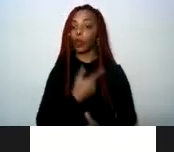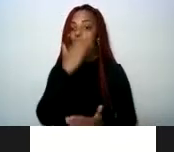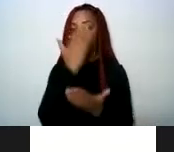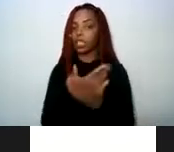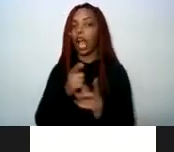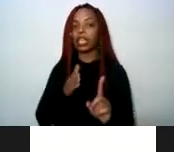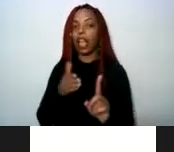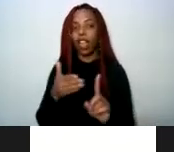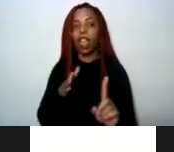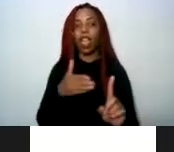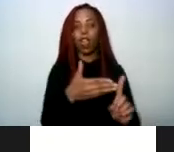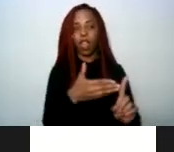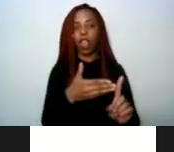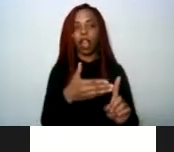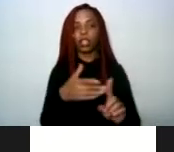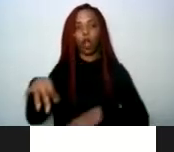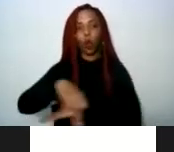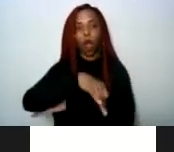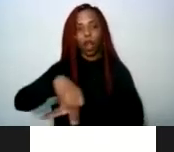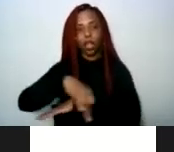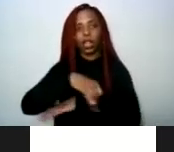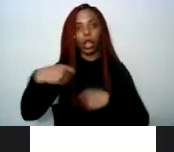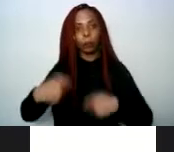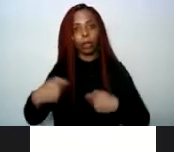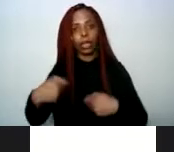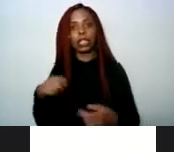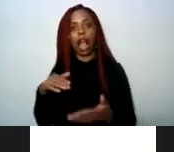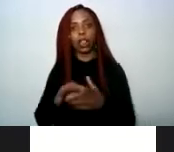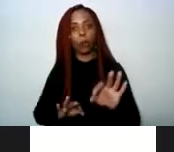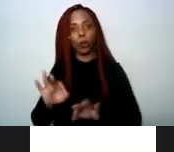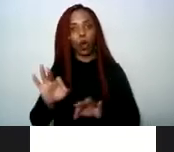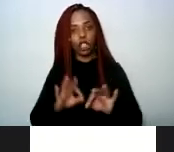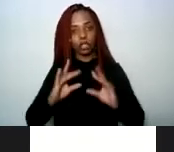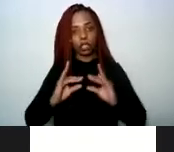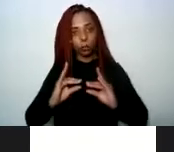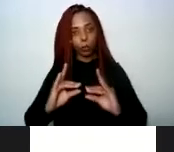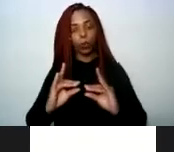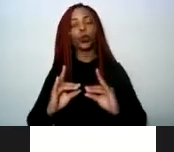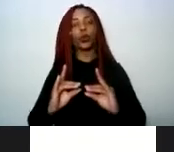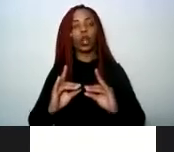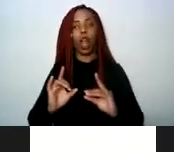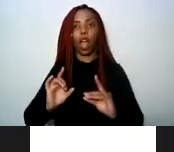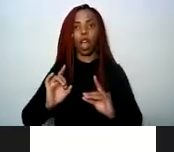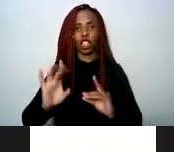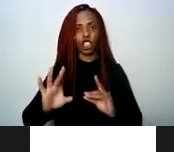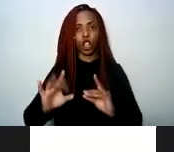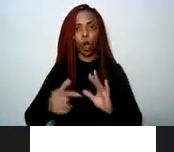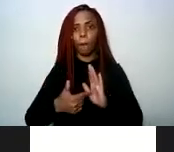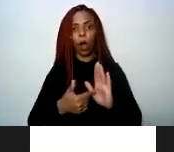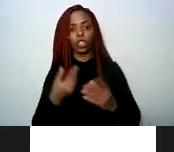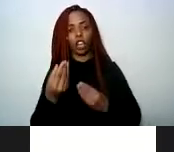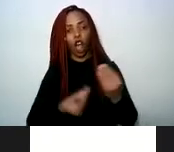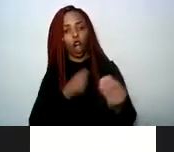necessárias para que um arquiteto realize um projeto de sepultura eles vão além de exemplares tumulares e que